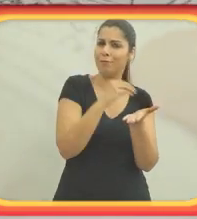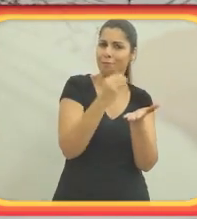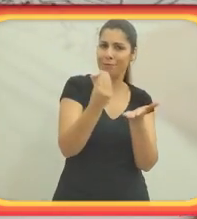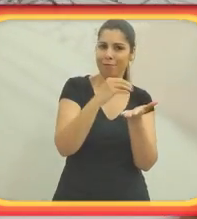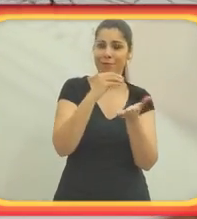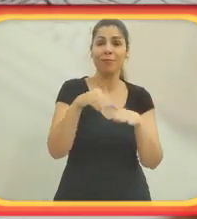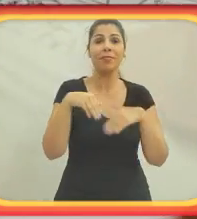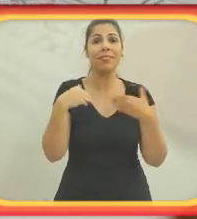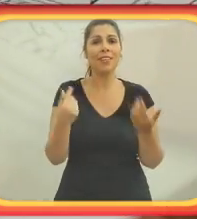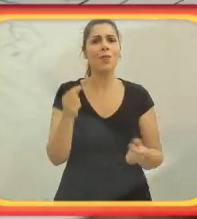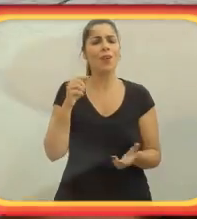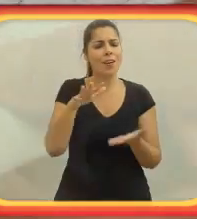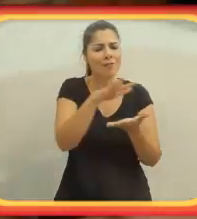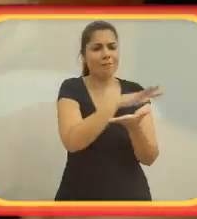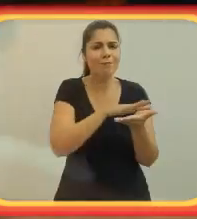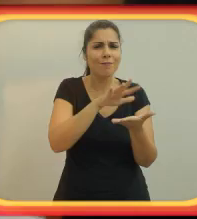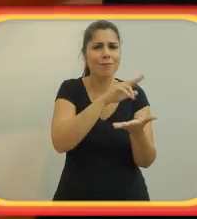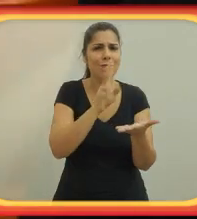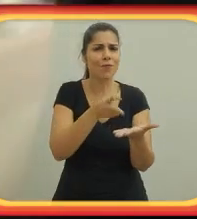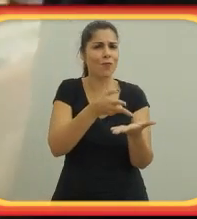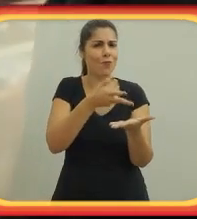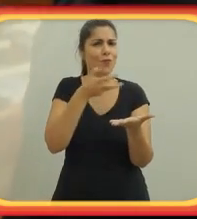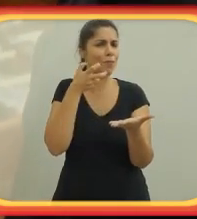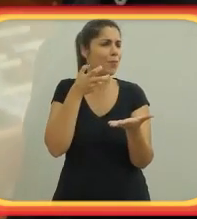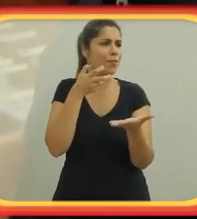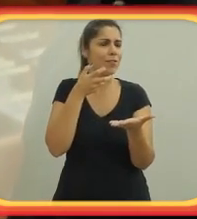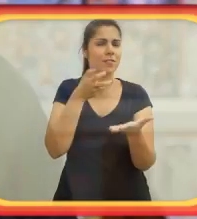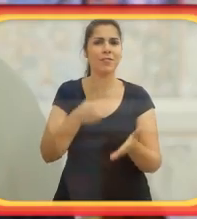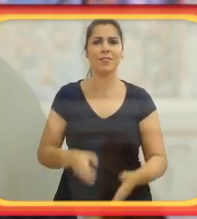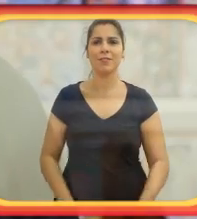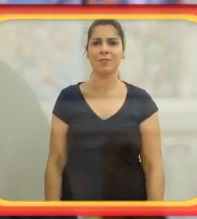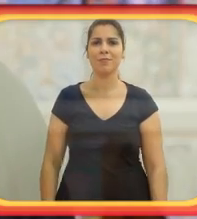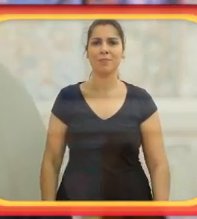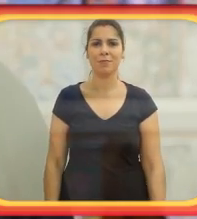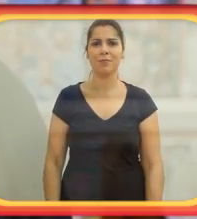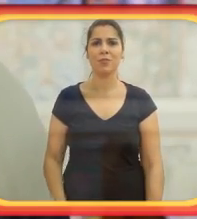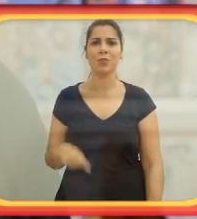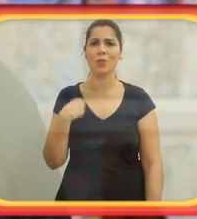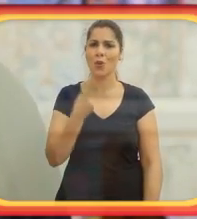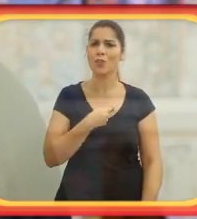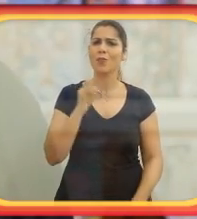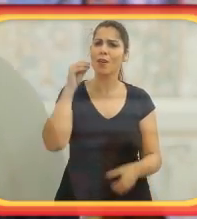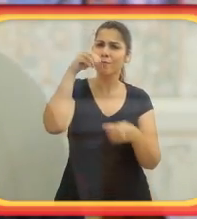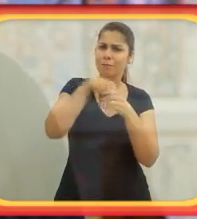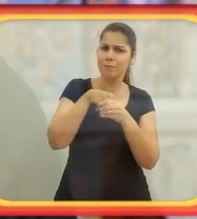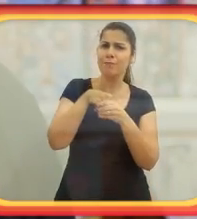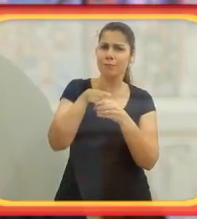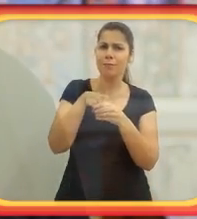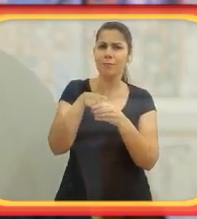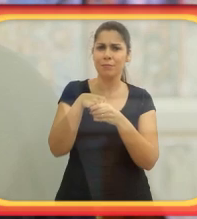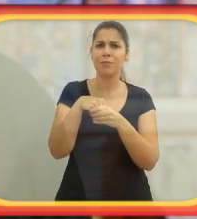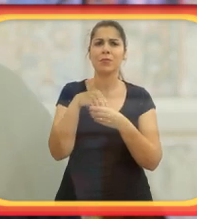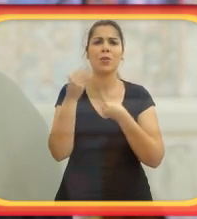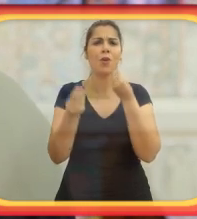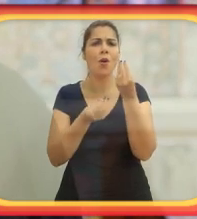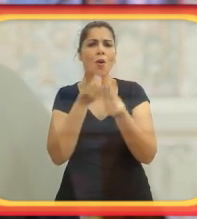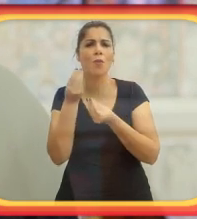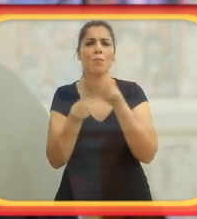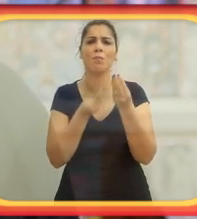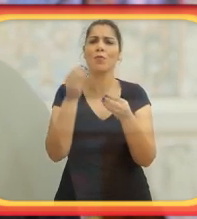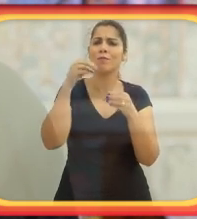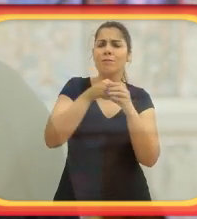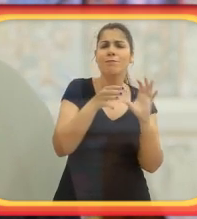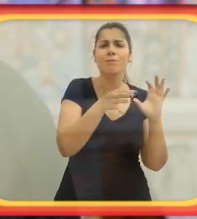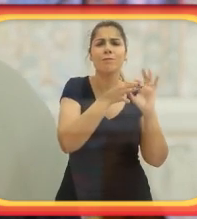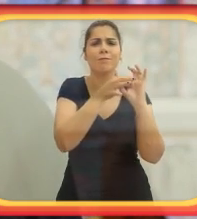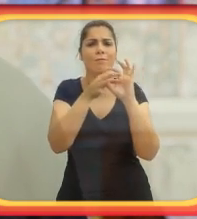quer passar com a história. Então, foi uma forma que nós acabamos estabelecendo, uma forma de comunicação que nós